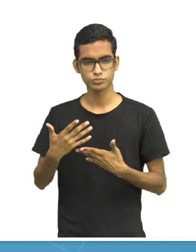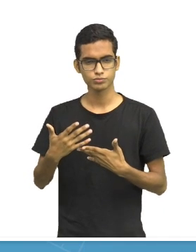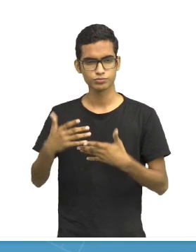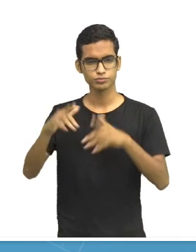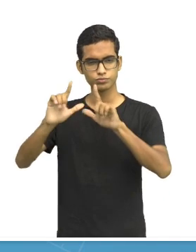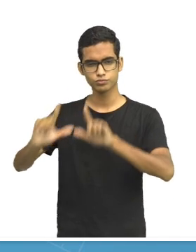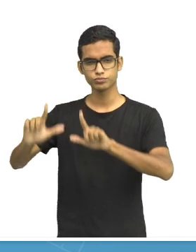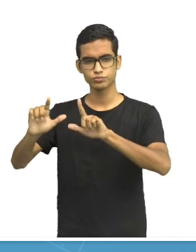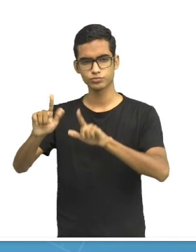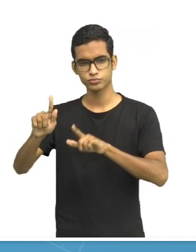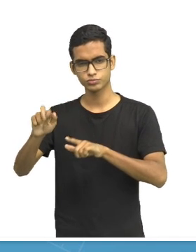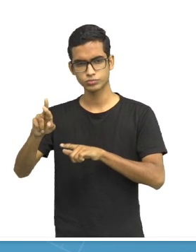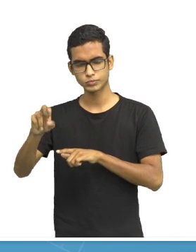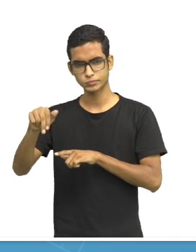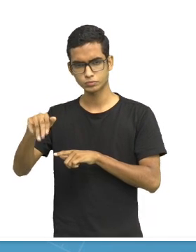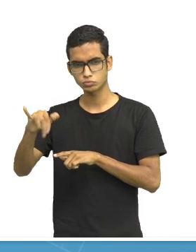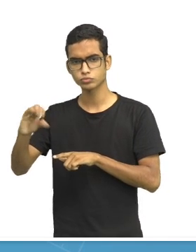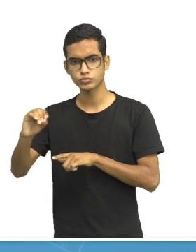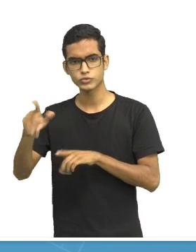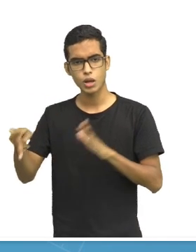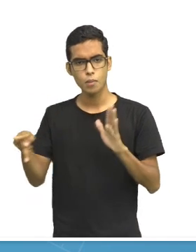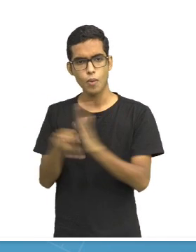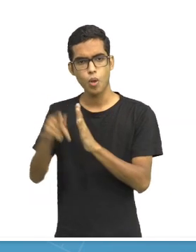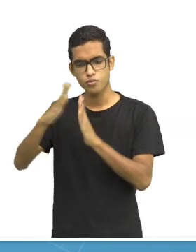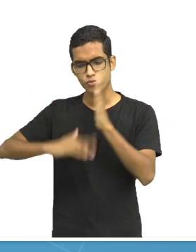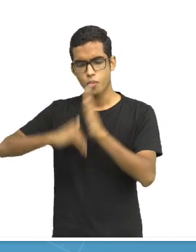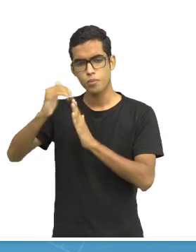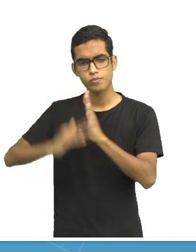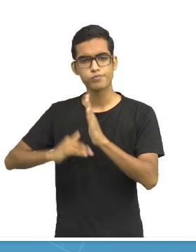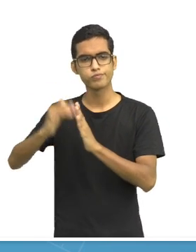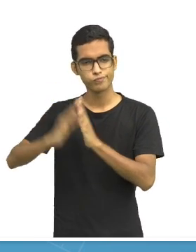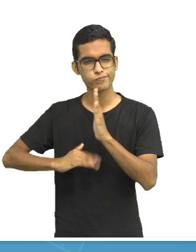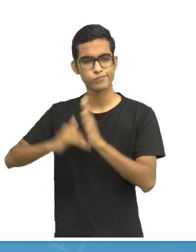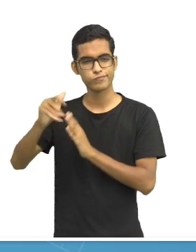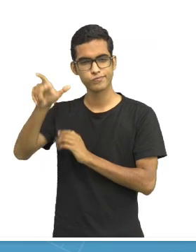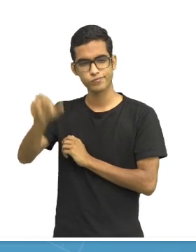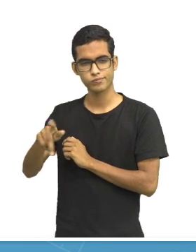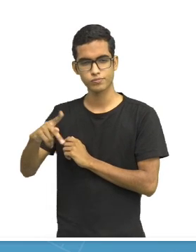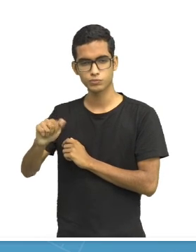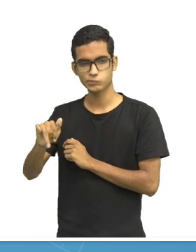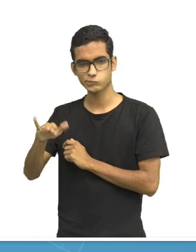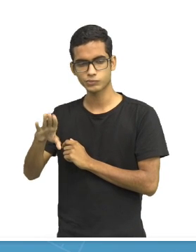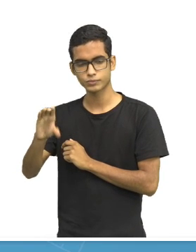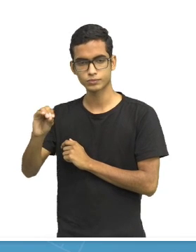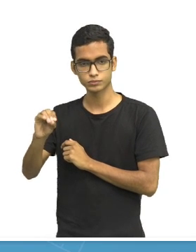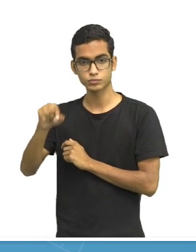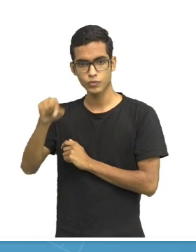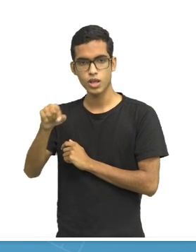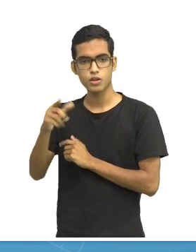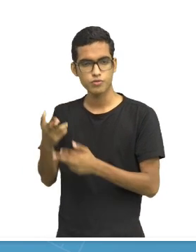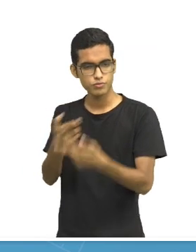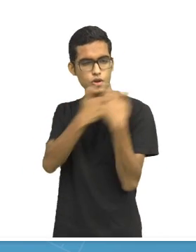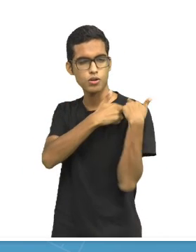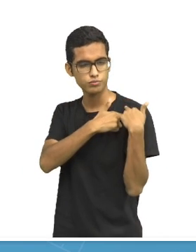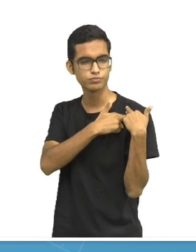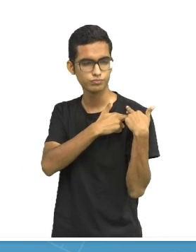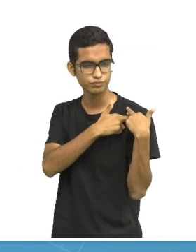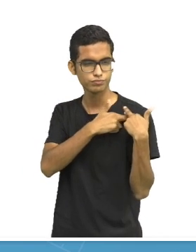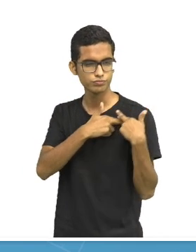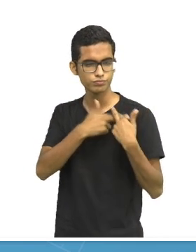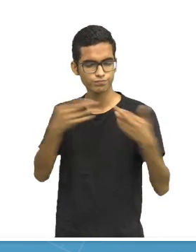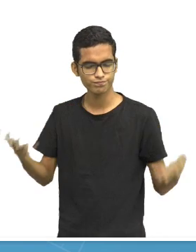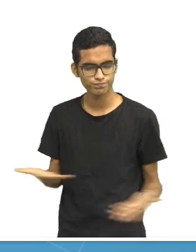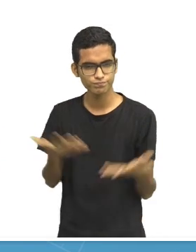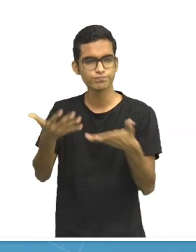de autoria de Pablo Picasso. O pintor foi um dos precursores do cubismo. Pintou a